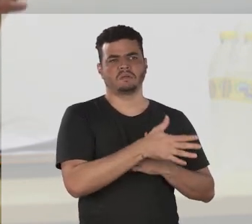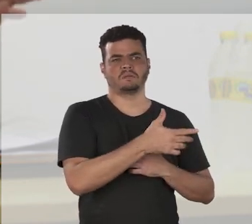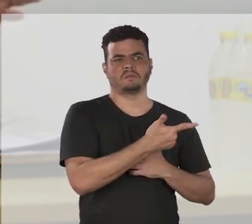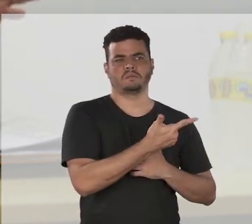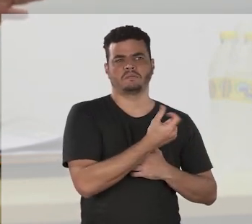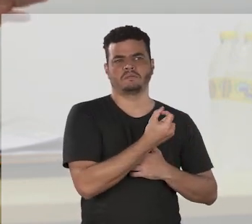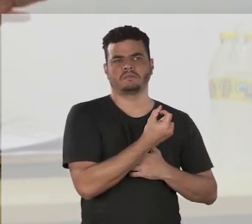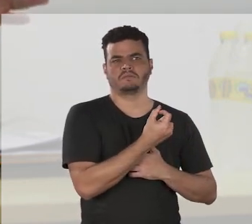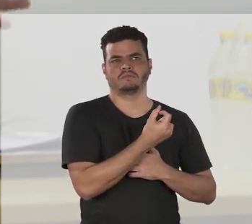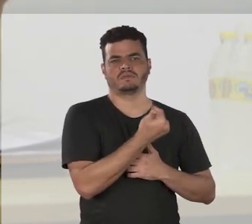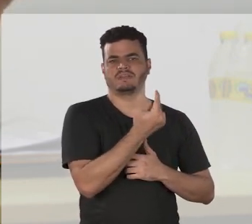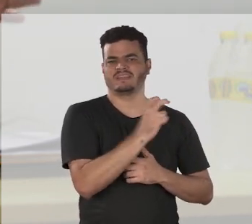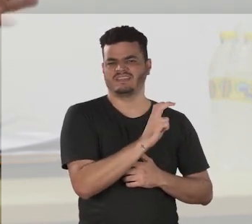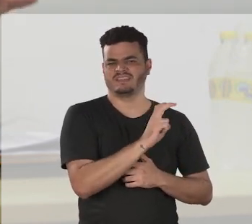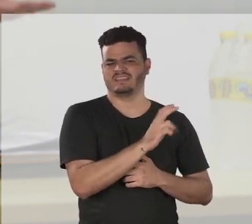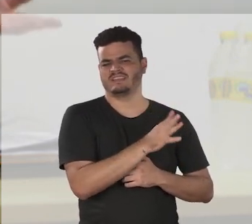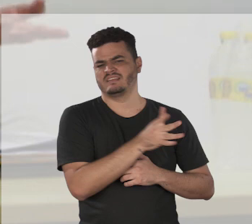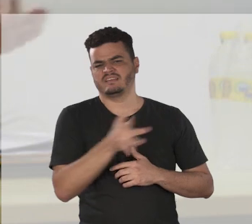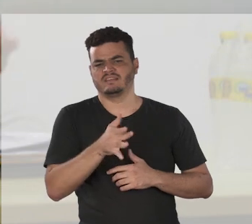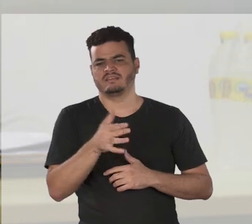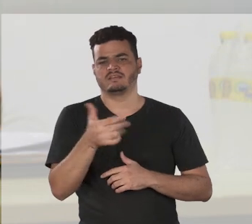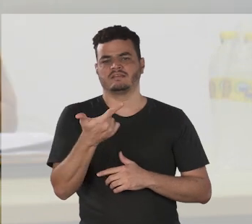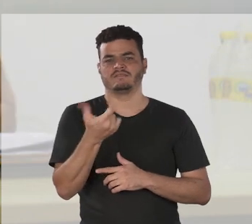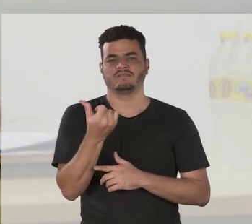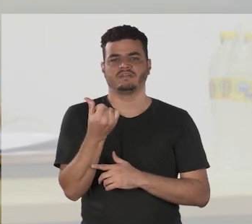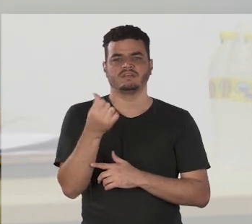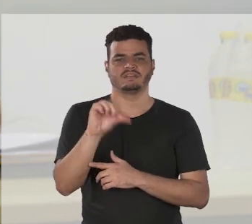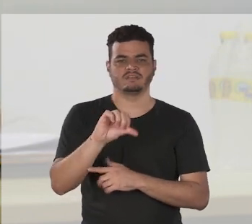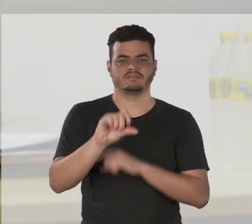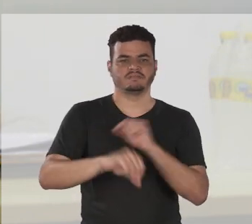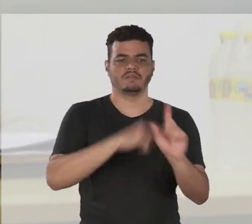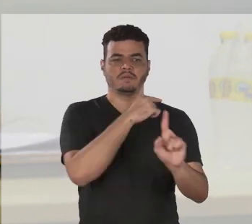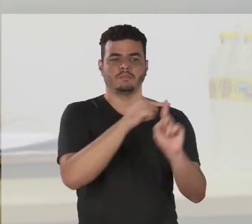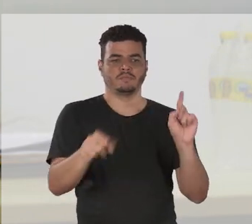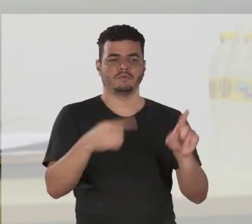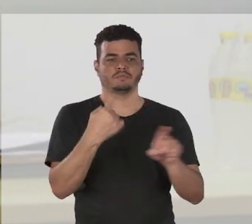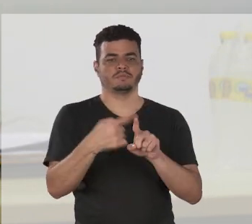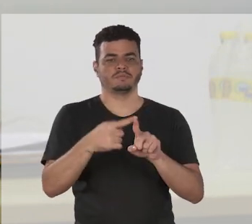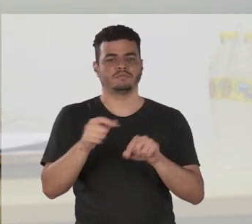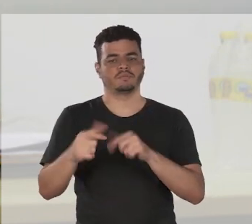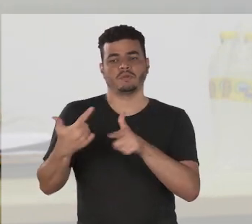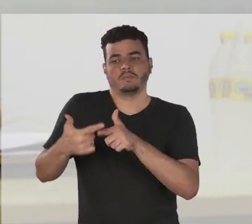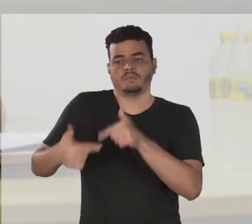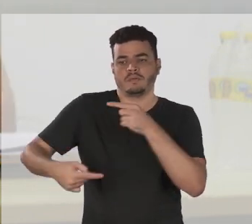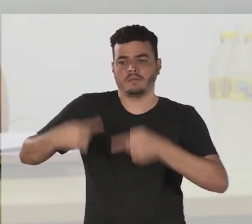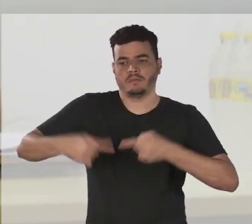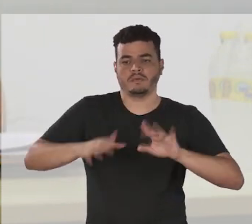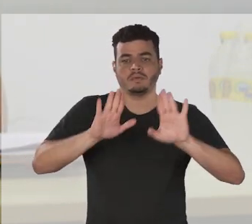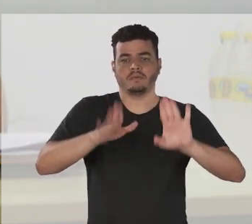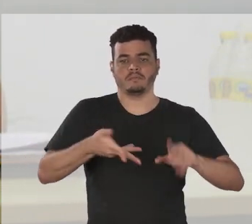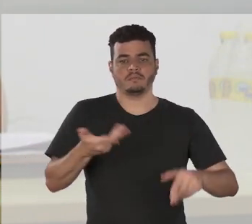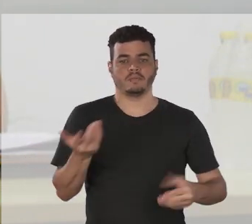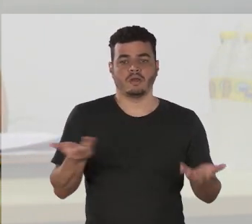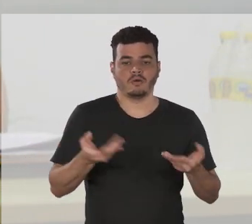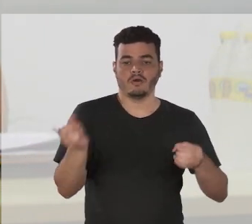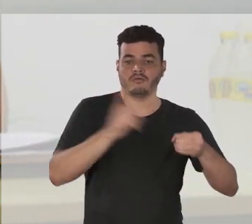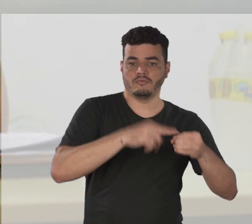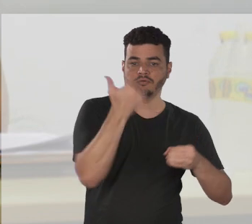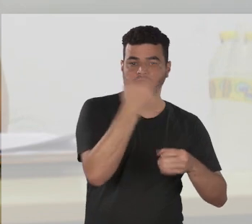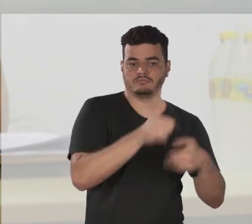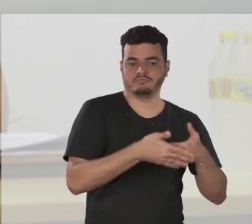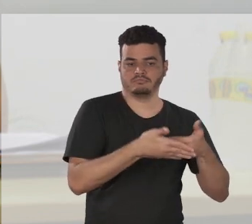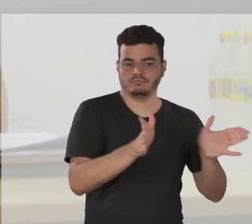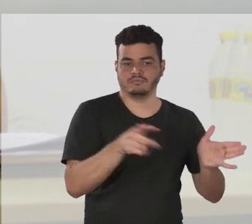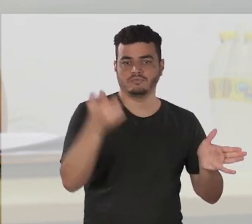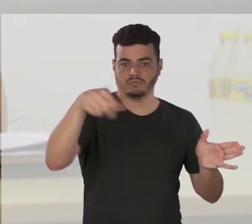bom, entre 2015 e 2019, né, por uma questão política. Mas agora, bom, né, está